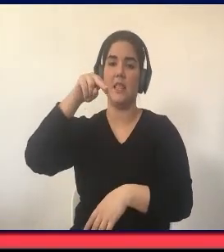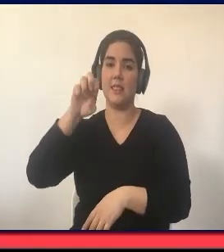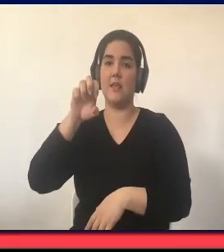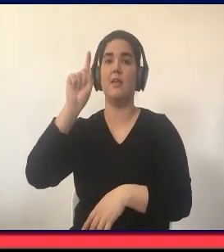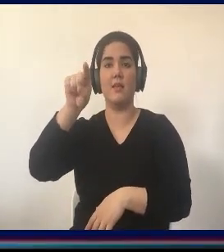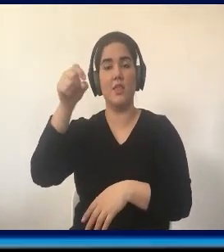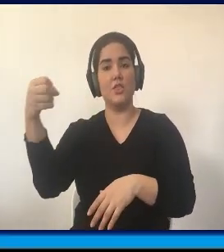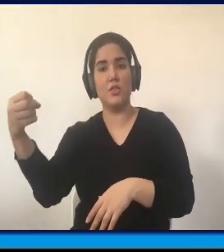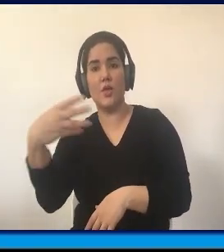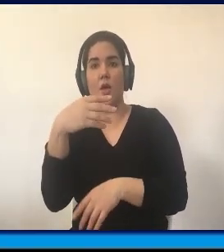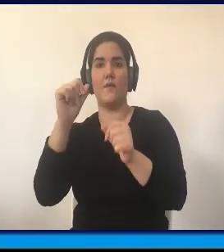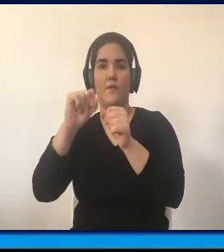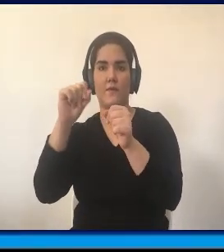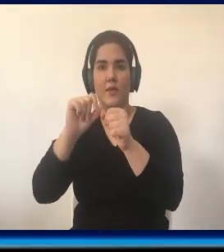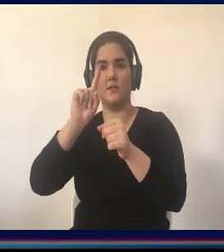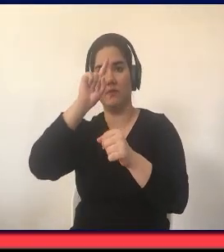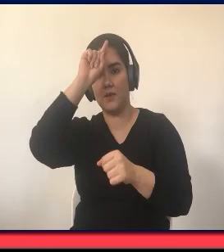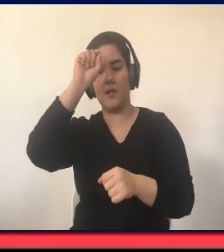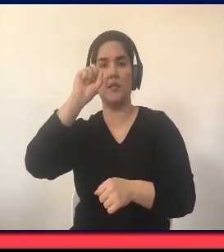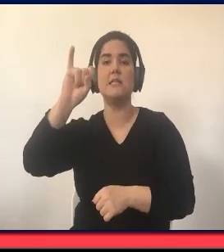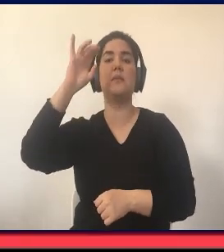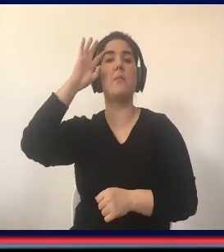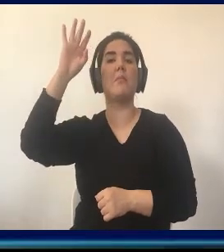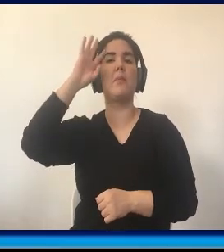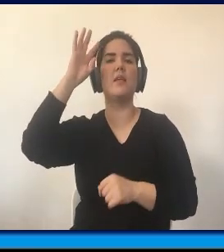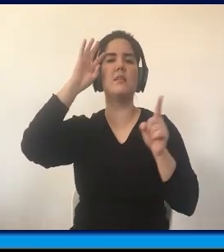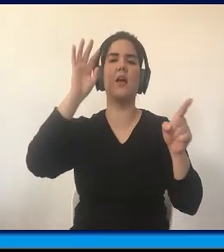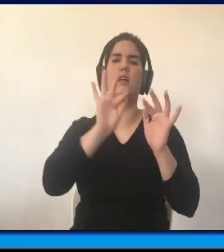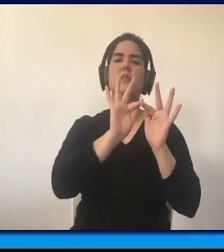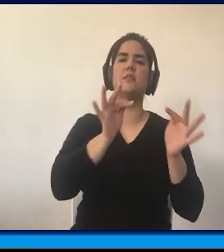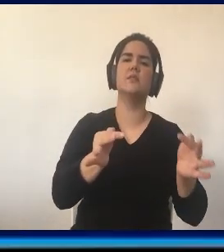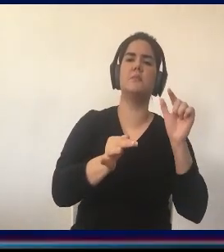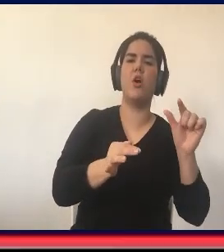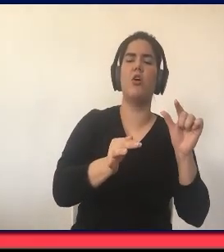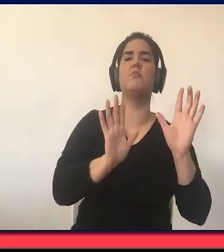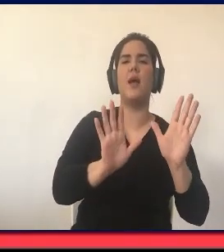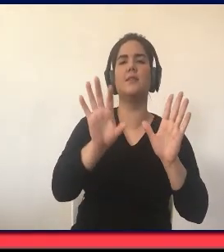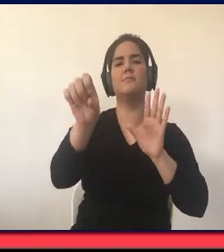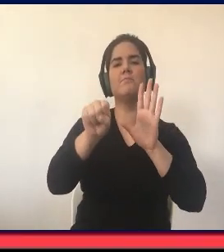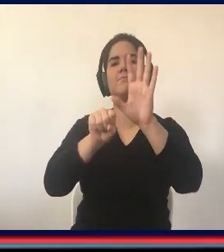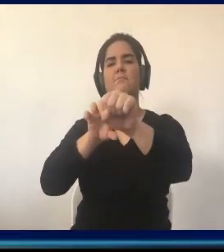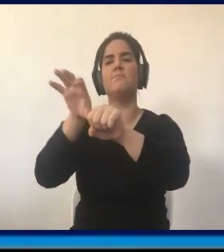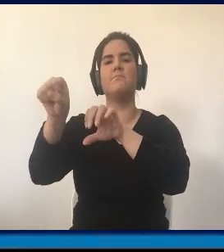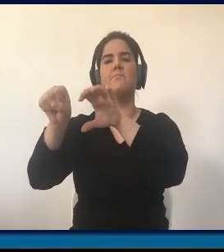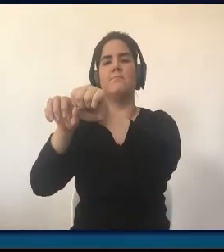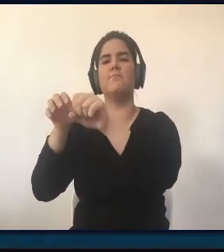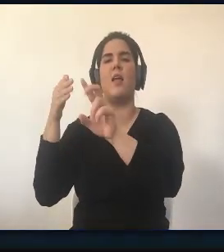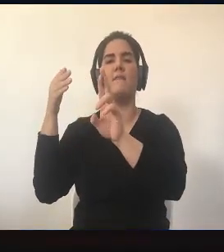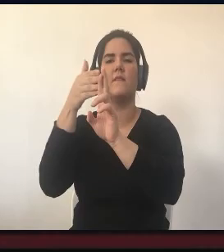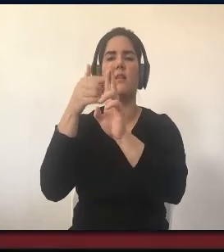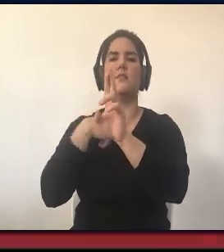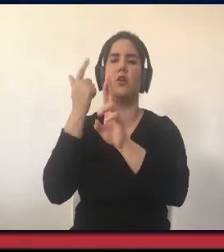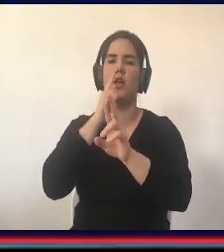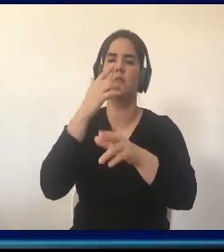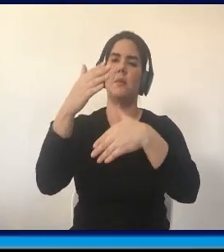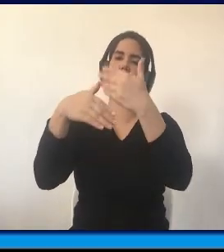né? Se pensar, cara, é um nicho pequeno que ele já está ganhando o território dele, já é referência no podcast, a gente sabe disso.